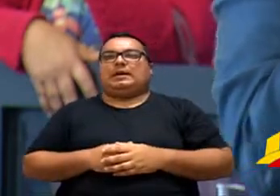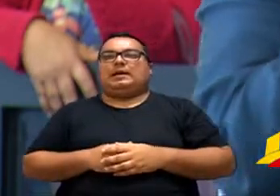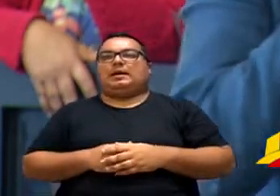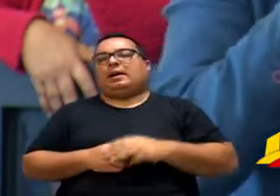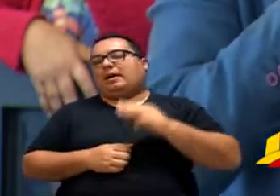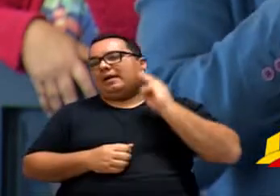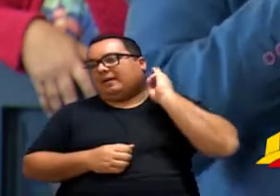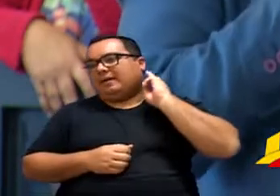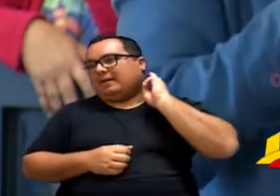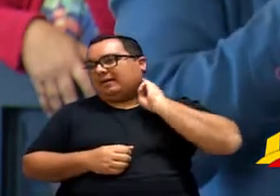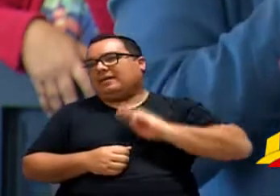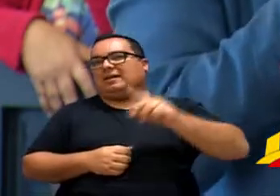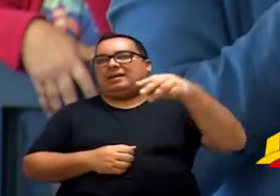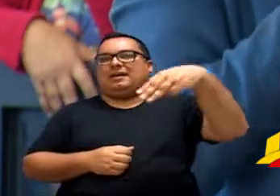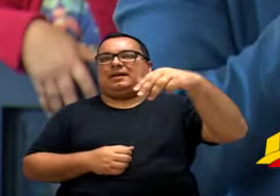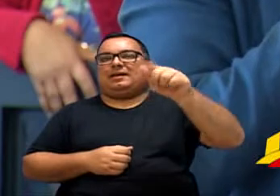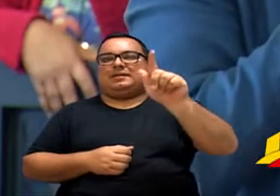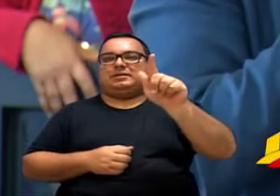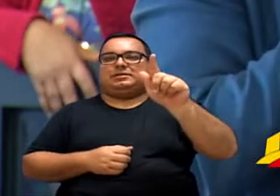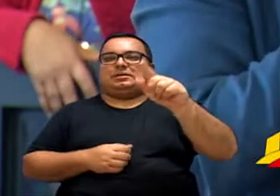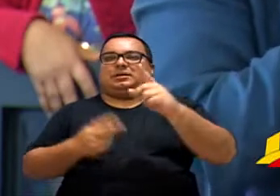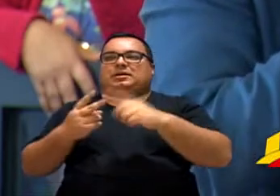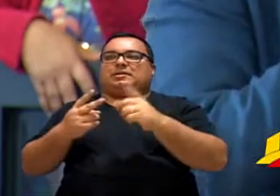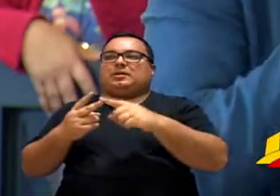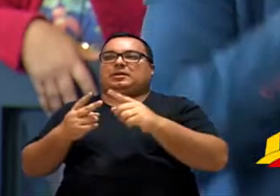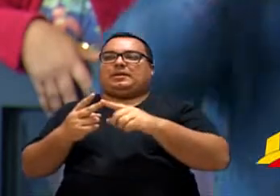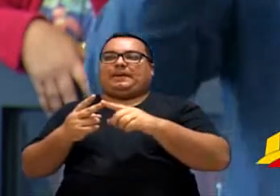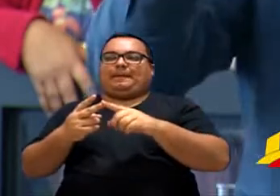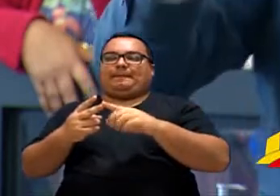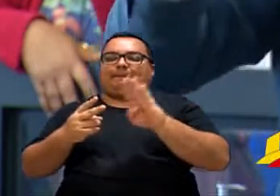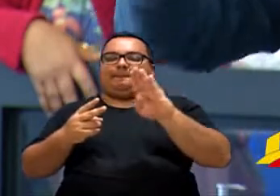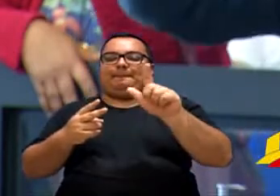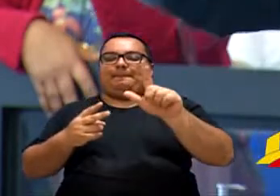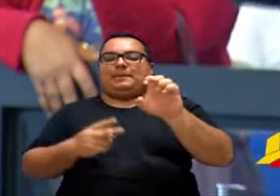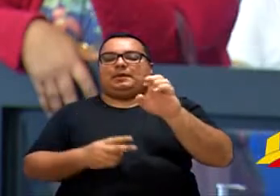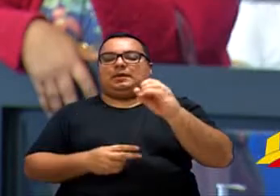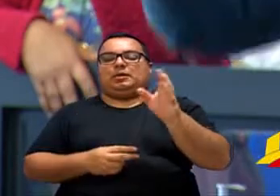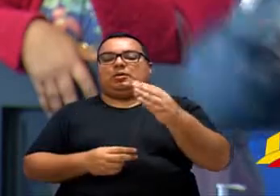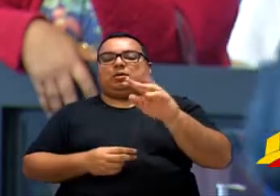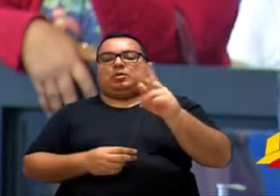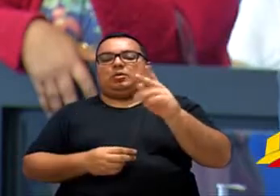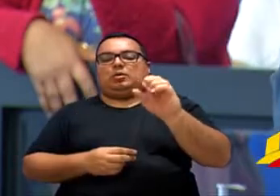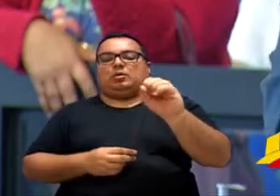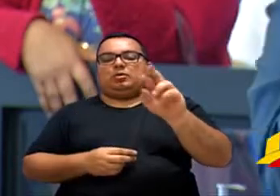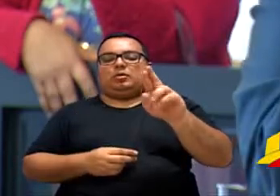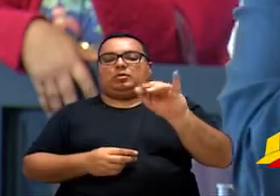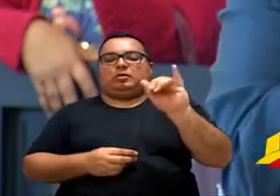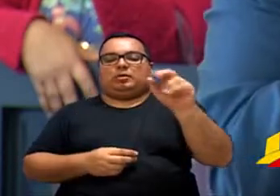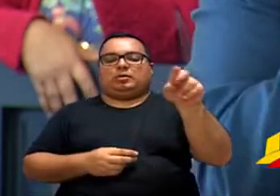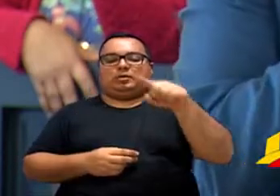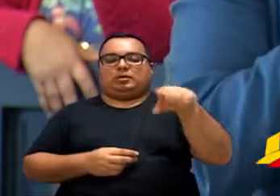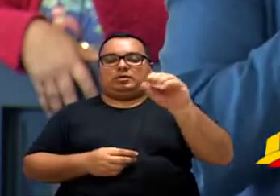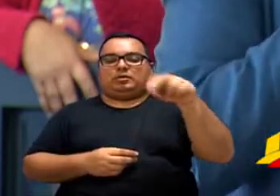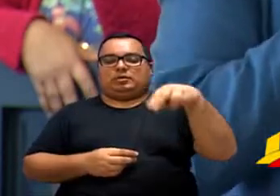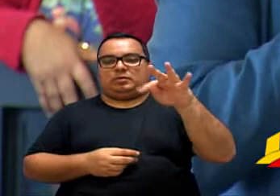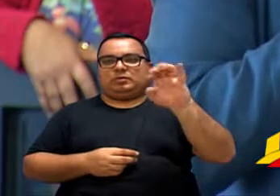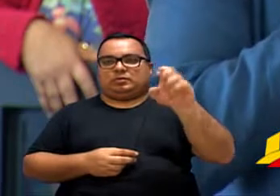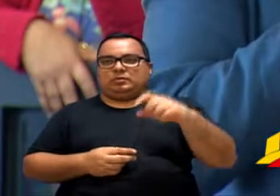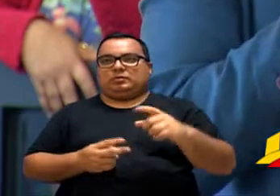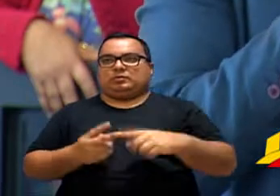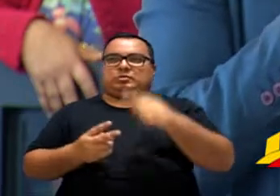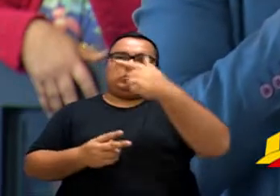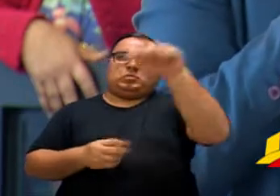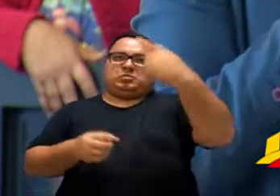e aqui foi dado pela inconstitucionalidade com o parecer favorável à secretaria jurídica então assim